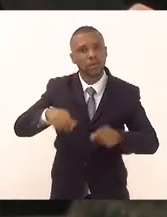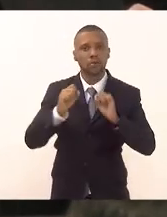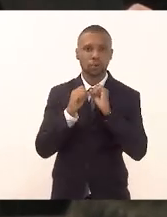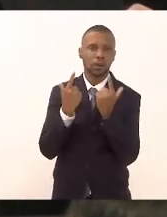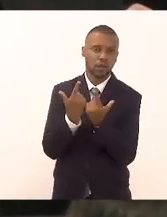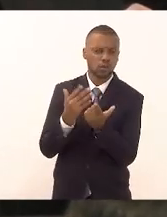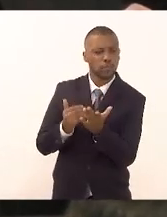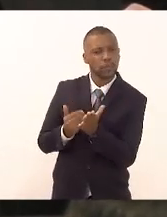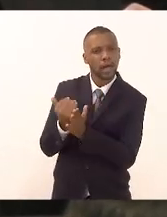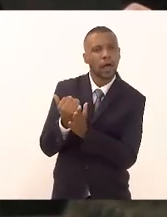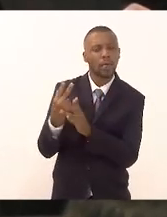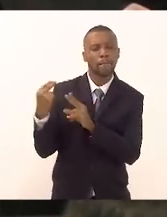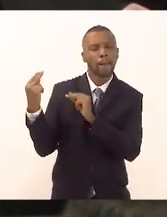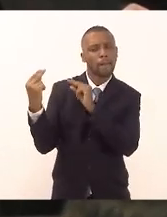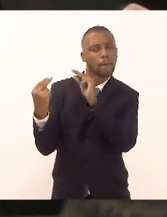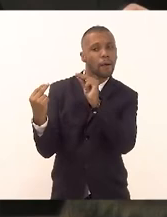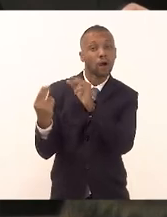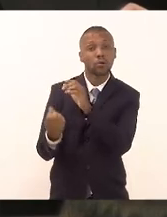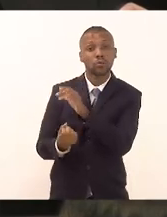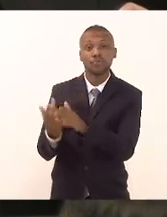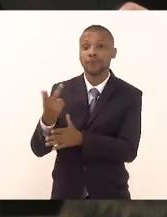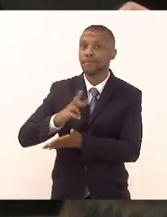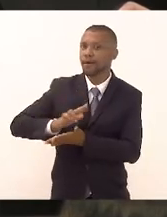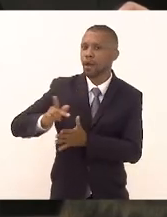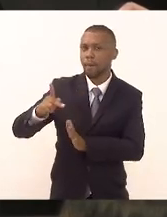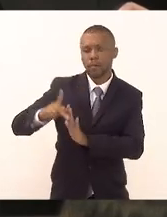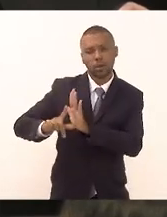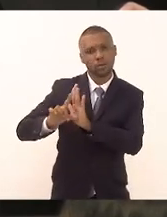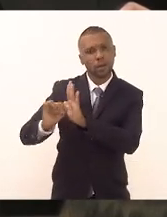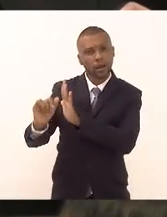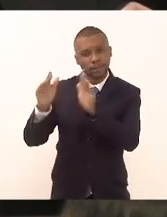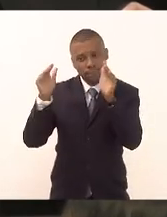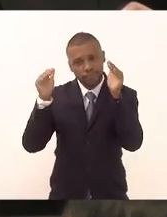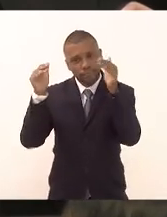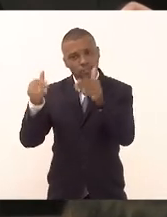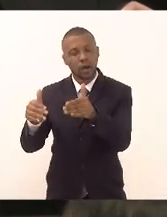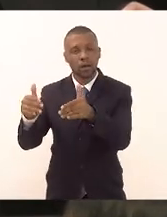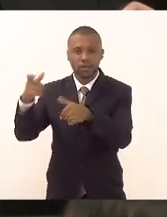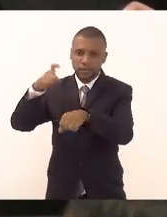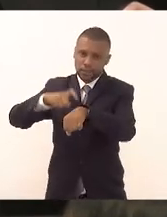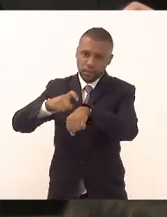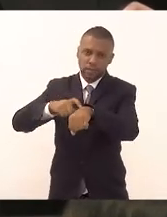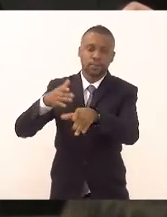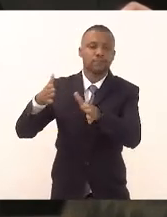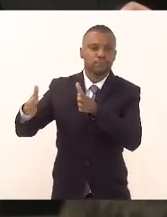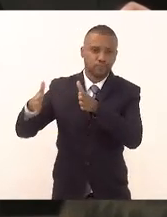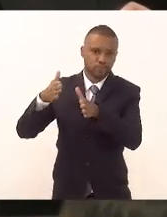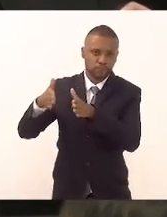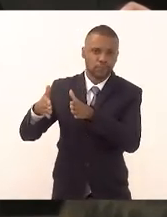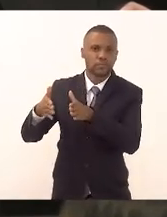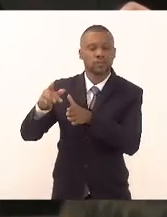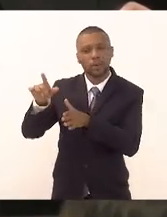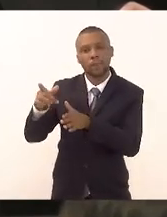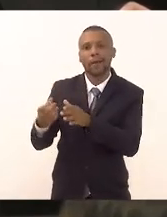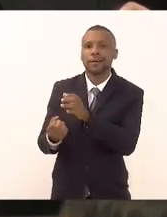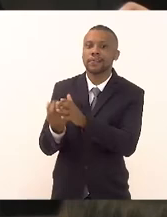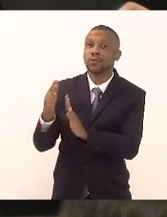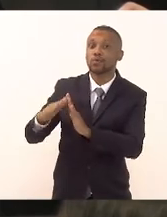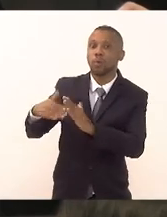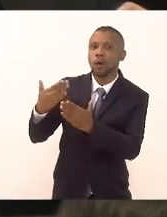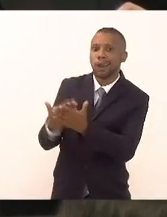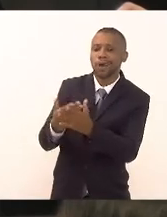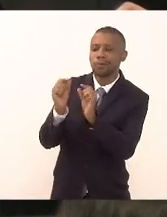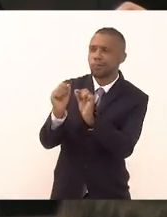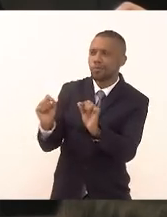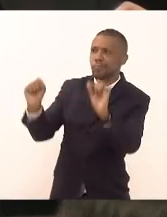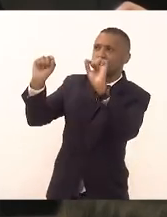quando começaram a surgir vários projetos de lei, particularmente nesta legislatura, sobre a criação de colégios cívico-militares. Eu